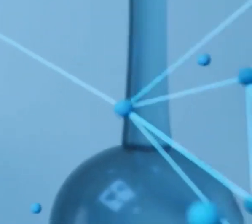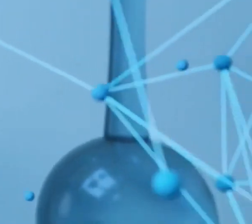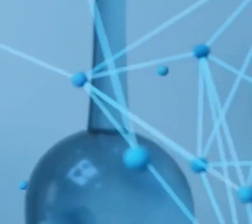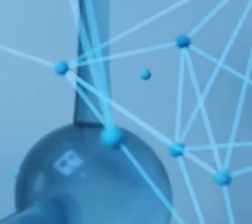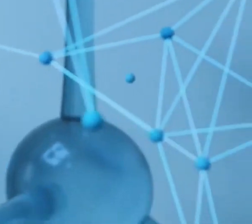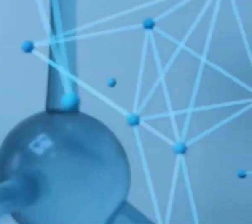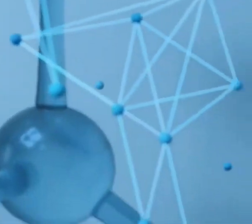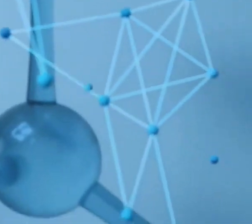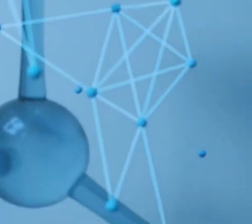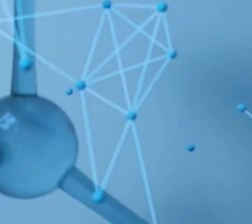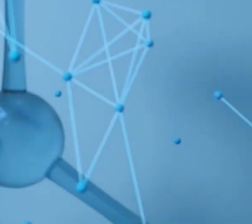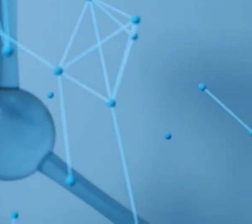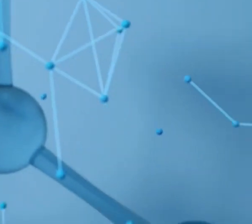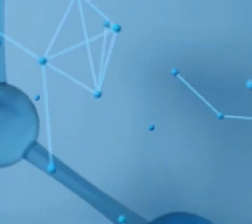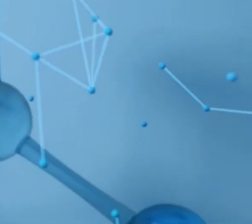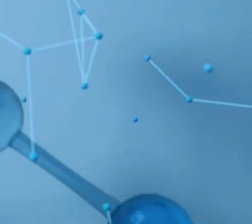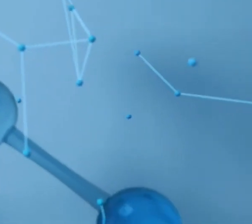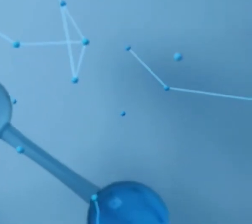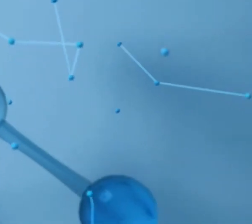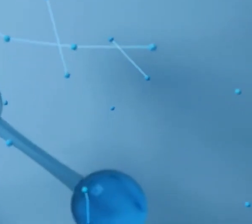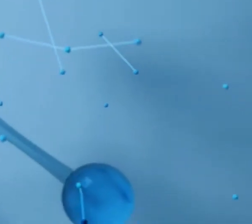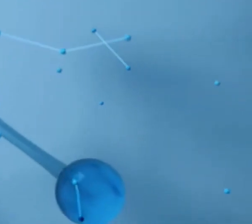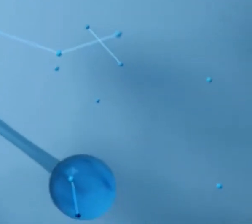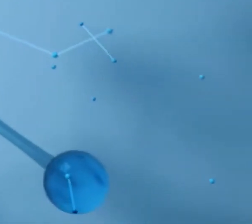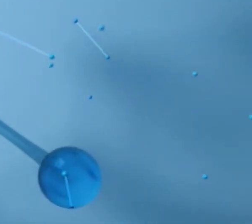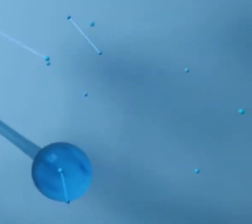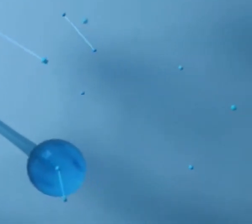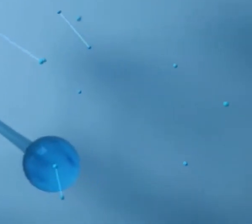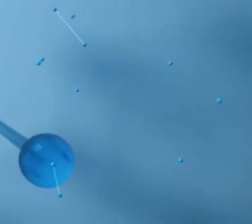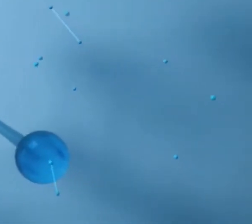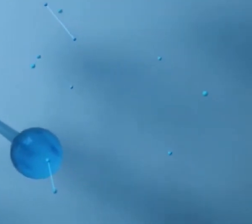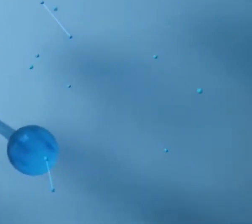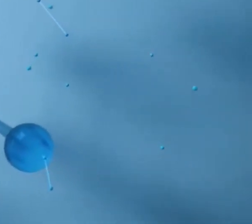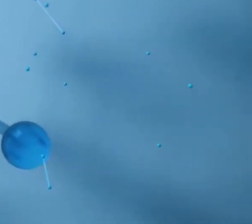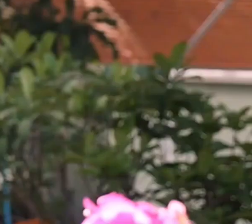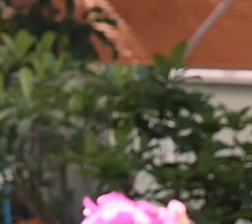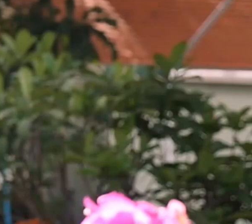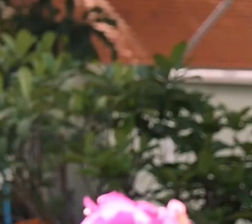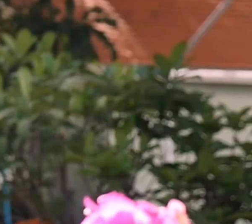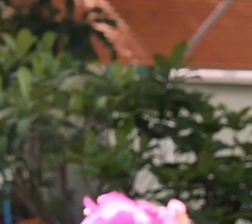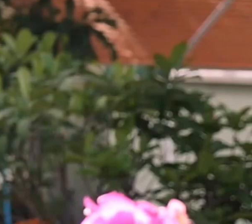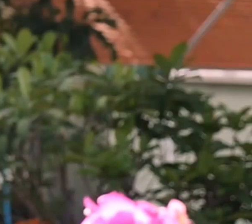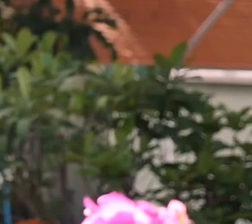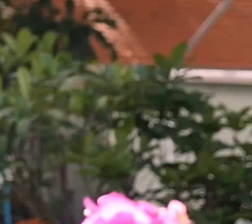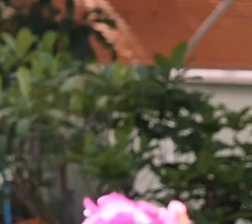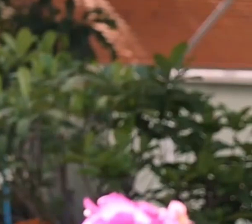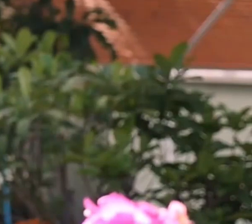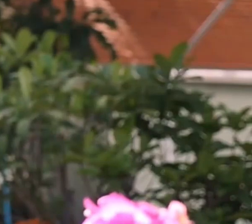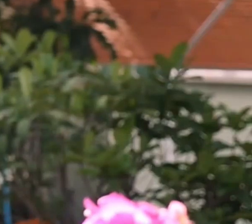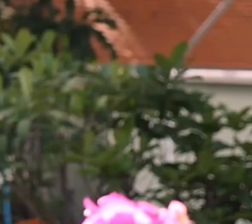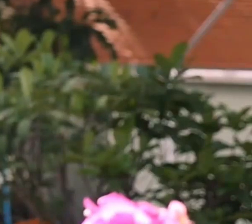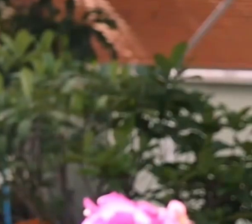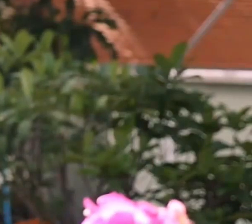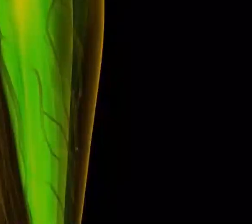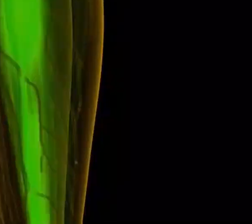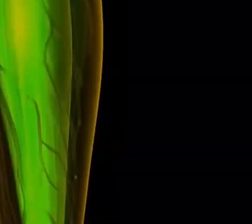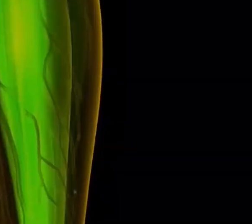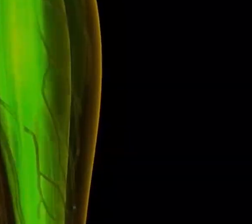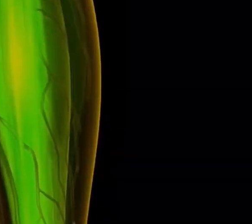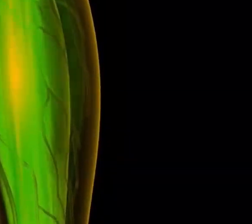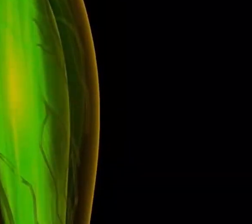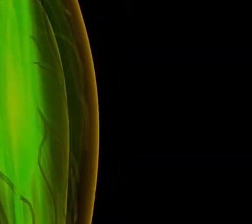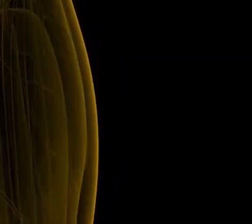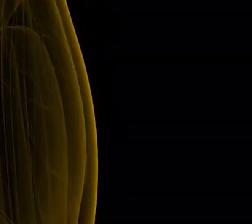do metabolismo energético das moléculas de glicose, ácidos graxos e aminoácidos. Esse processo ocorre